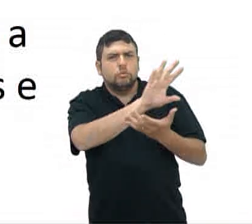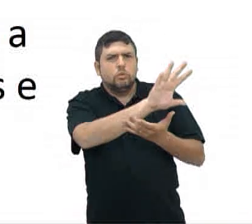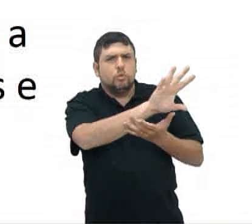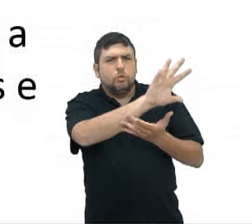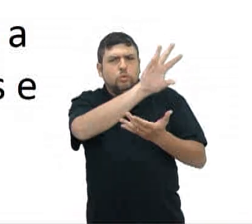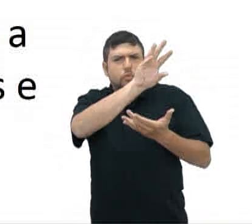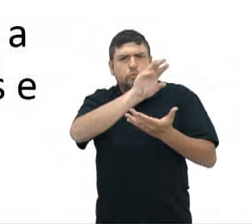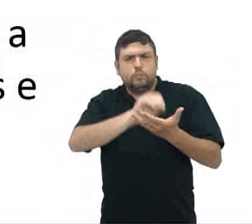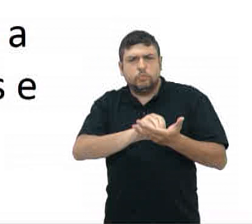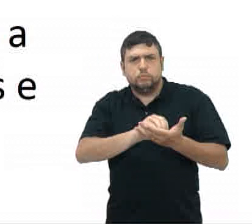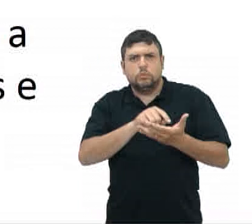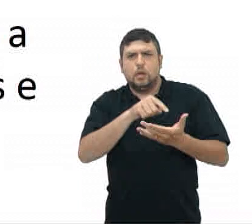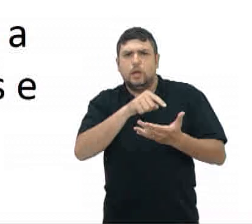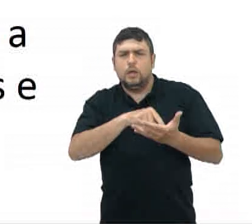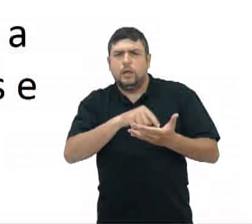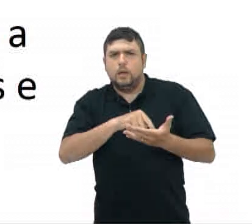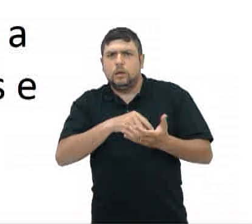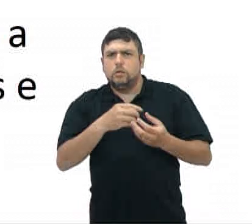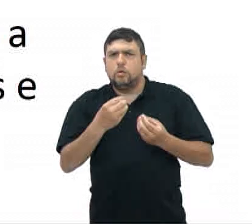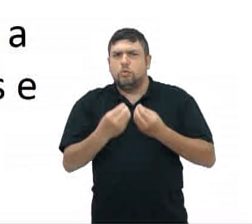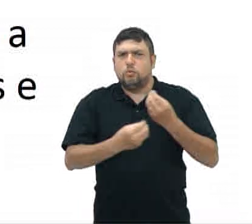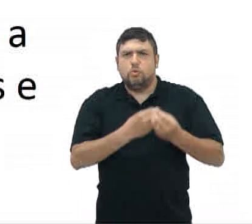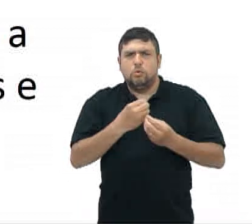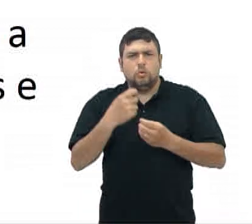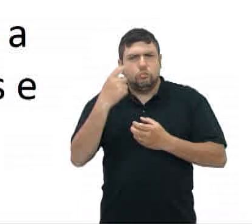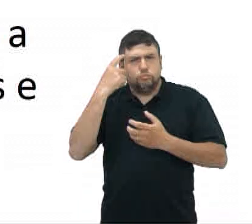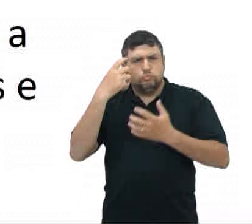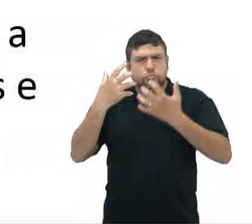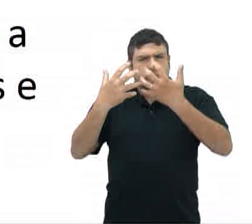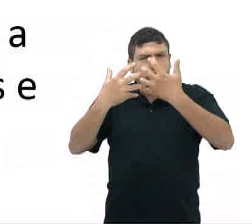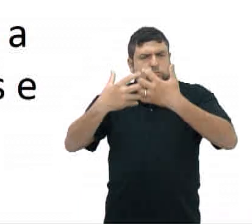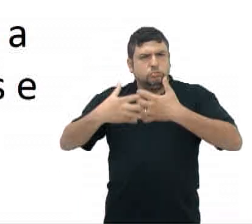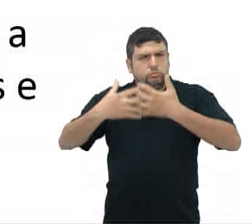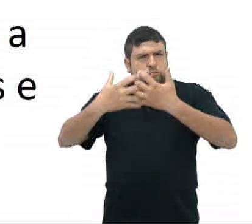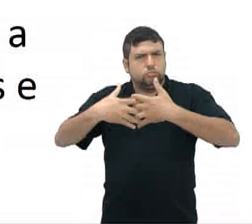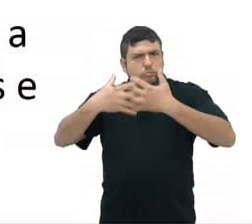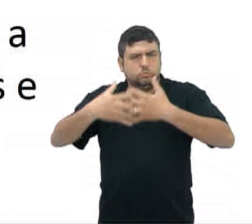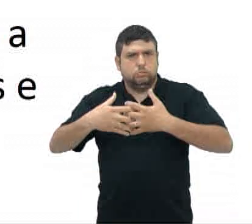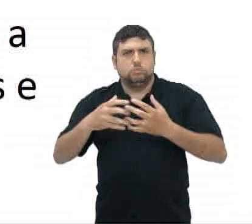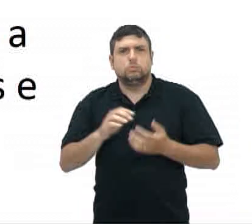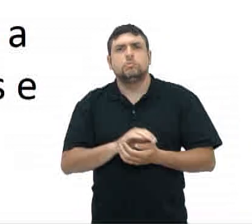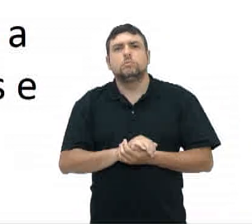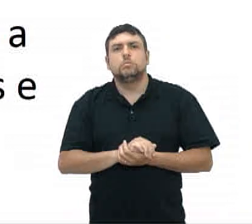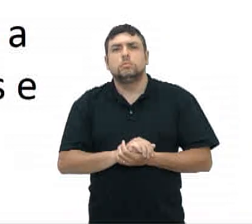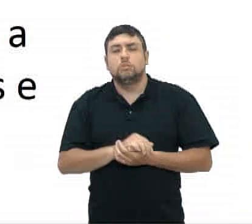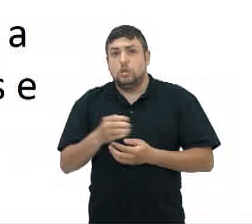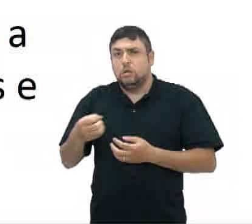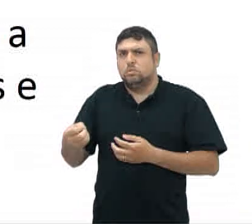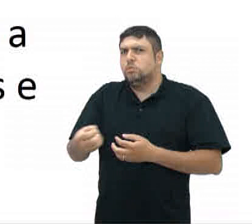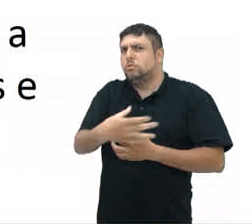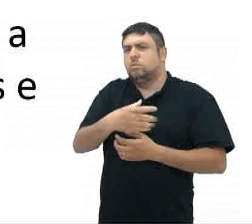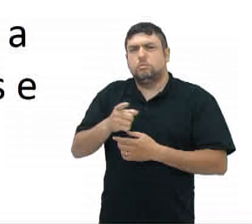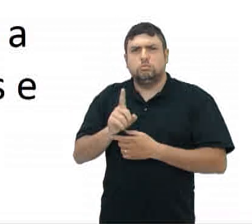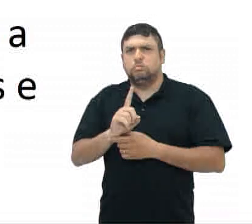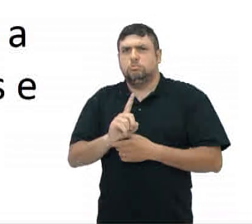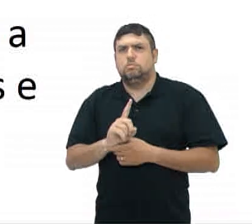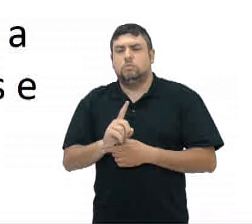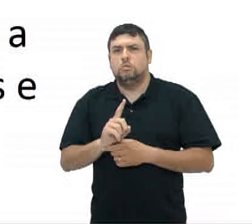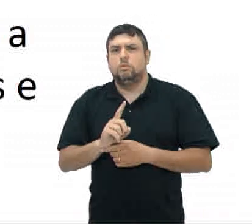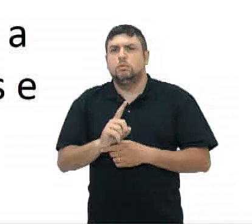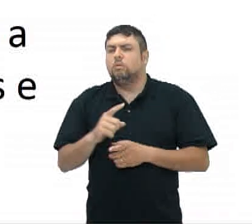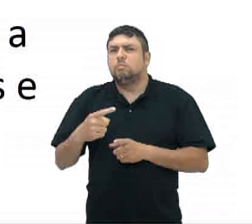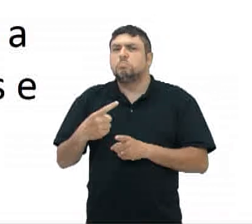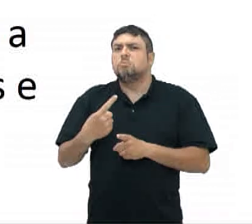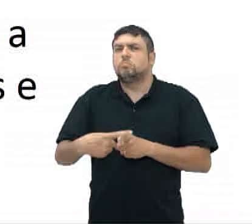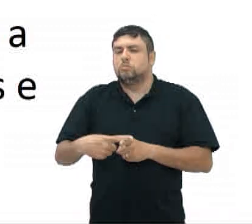reflexão permanente sobre o momento que lhes toca viver. Esta não é nenhuma novidade. Tanto é que, ao longo